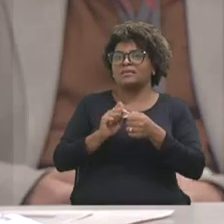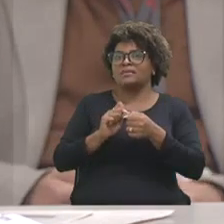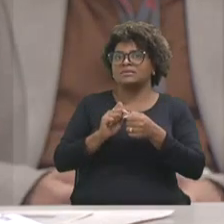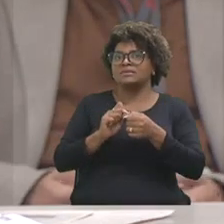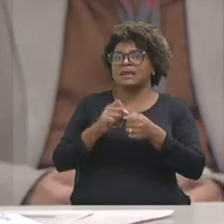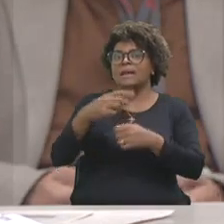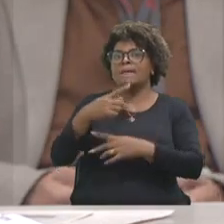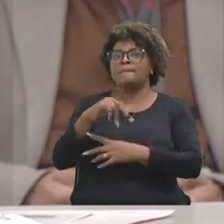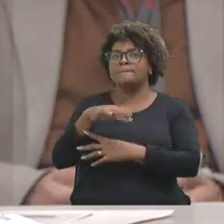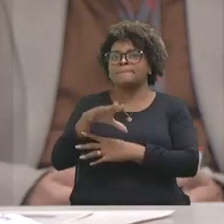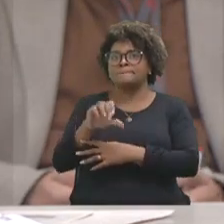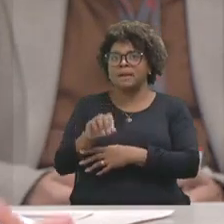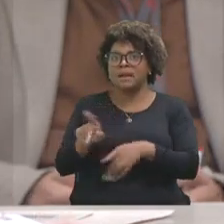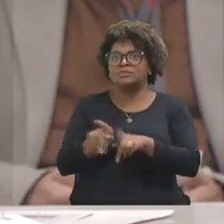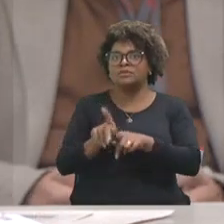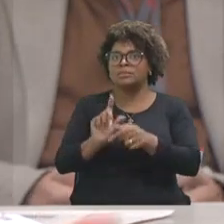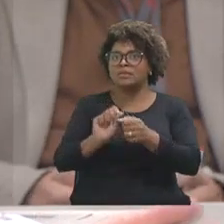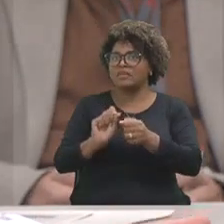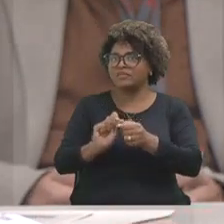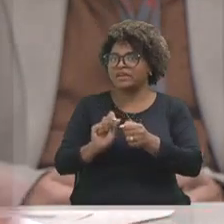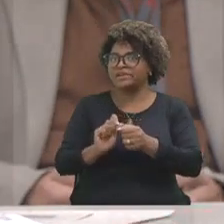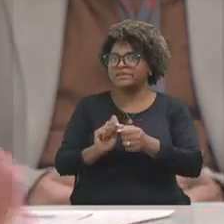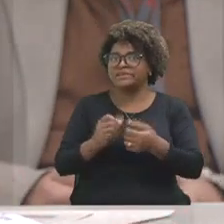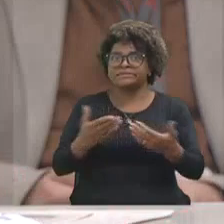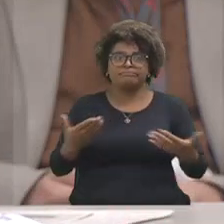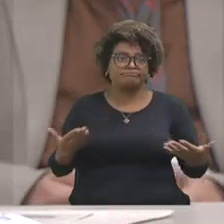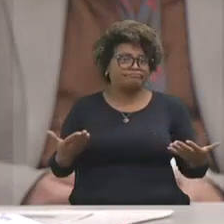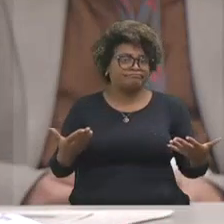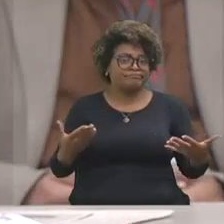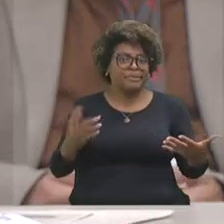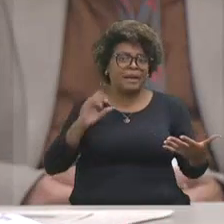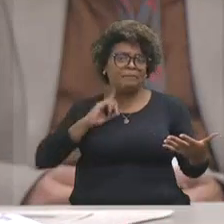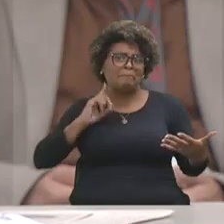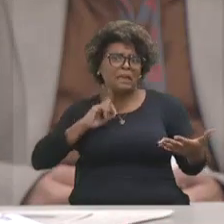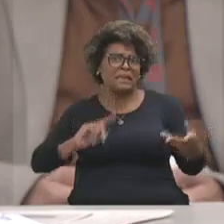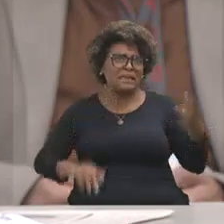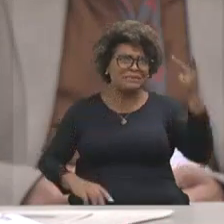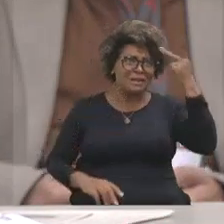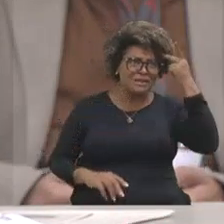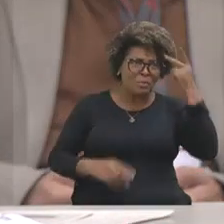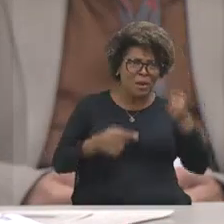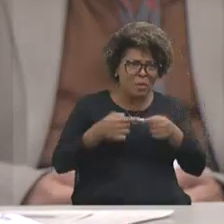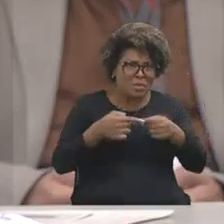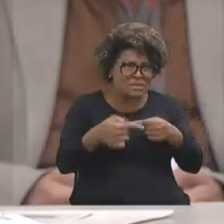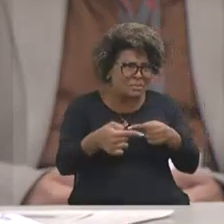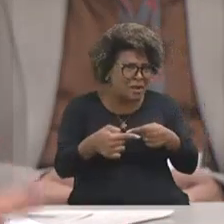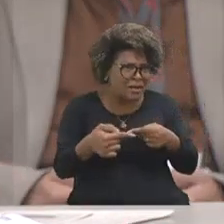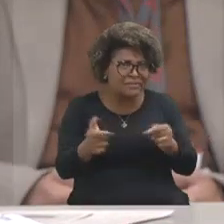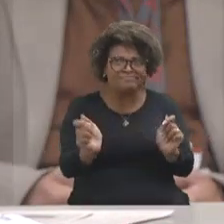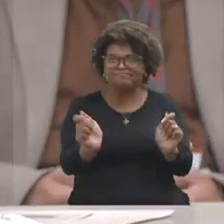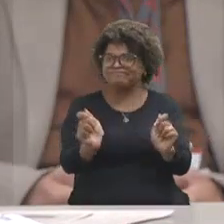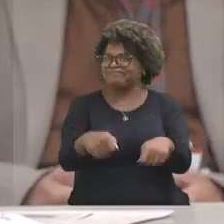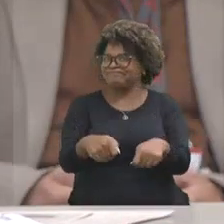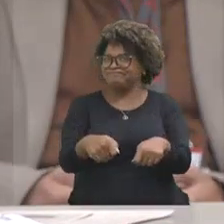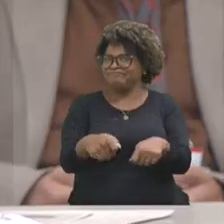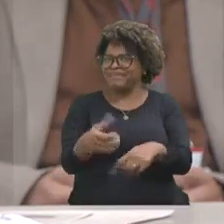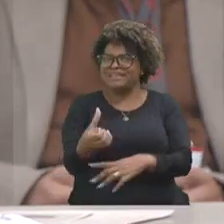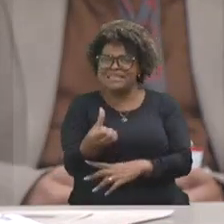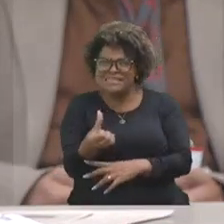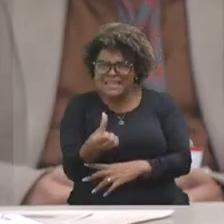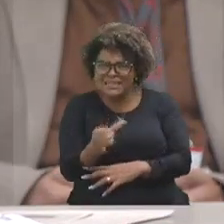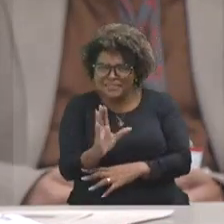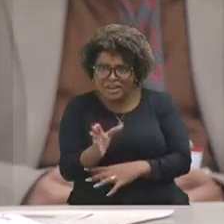fazer honestamente para mim na São Paulo é impossível fazer isso uma semana no nosso cronograma sexta-feira vai estar preenchido